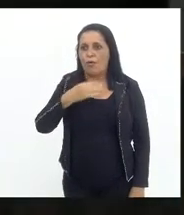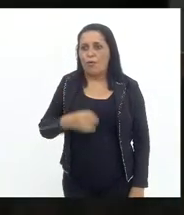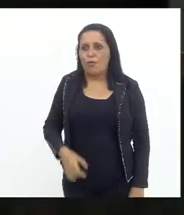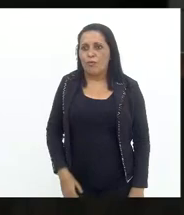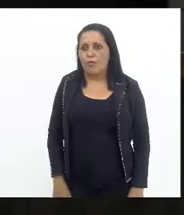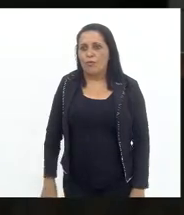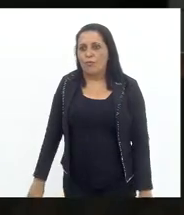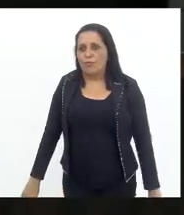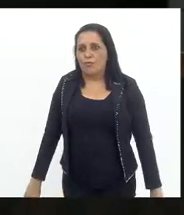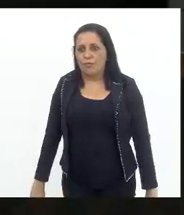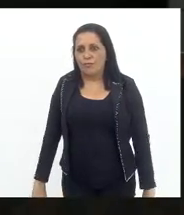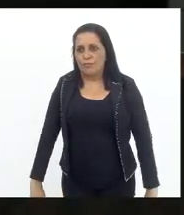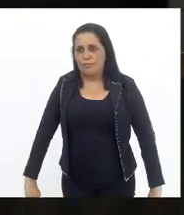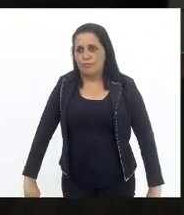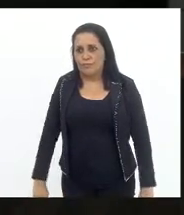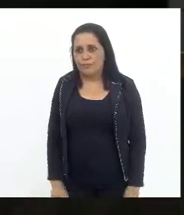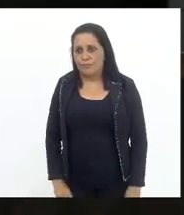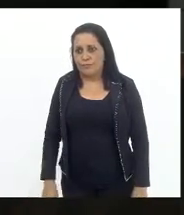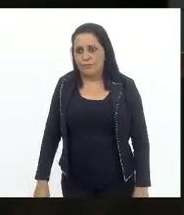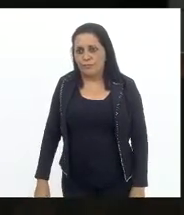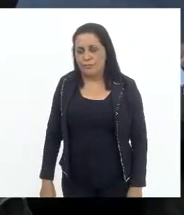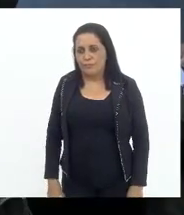som da tribuna.